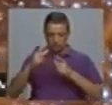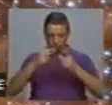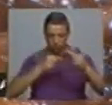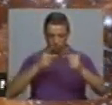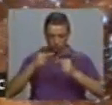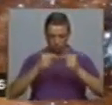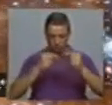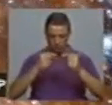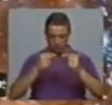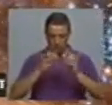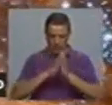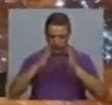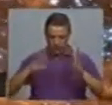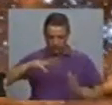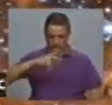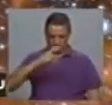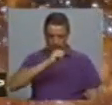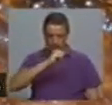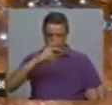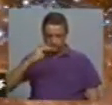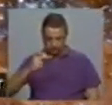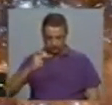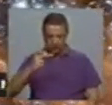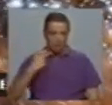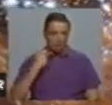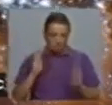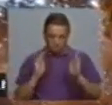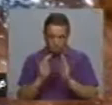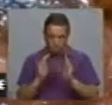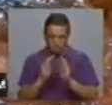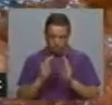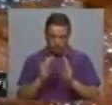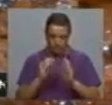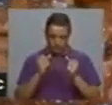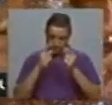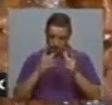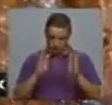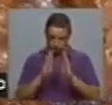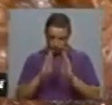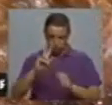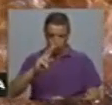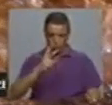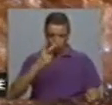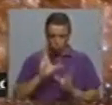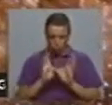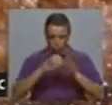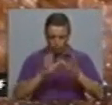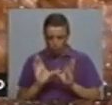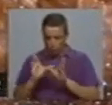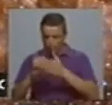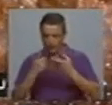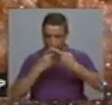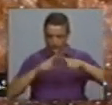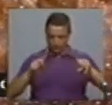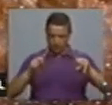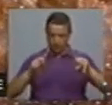grande massa quando comparadas com estrelas de pequena e média massa, existentes em dois grupos de galáxias distintos. Por